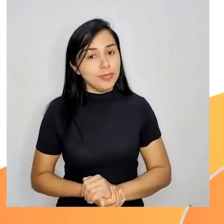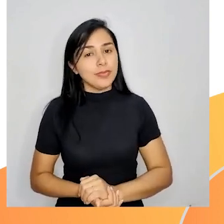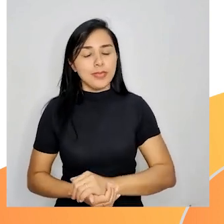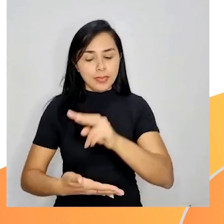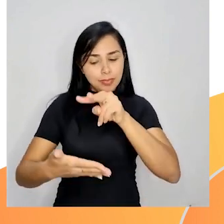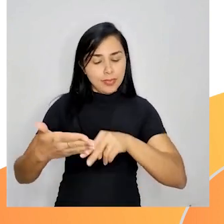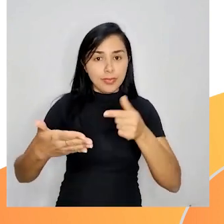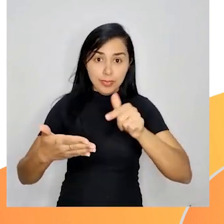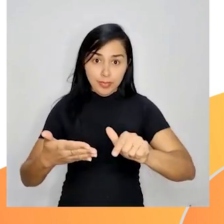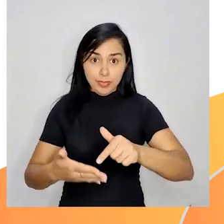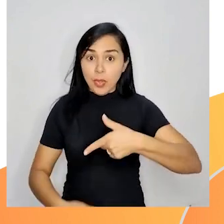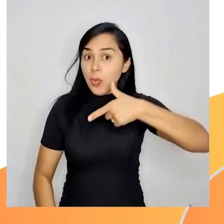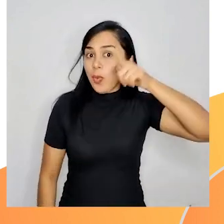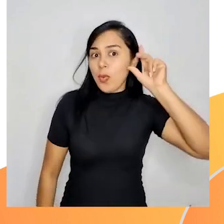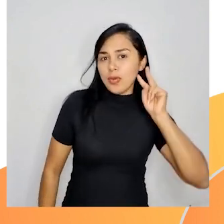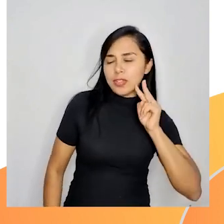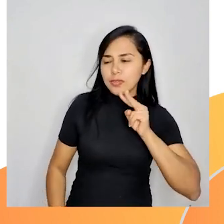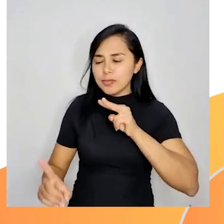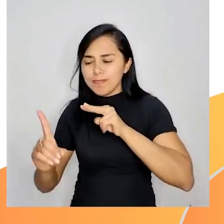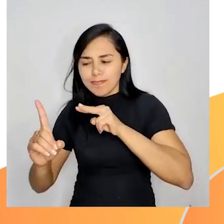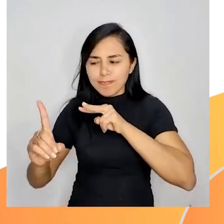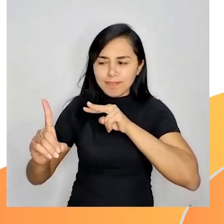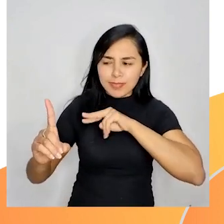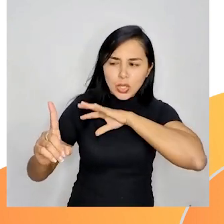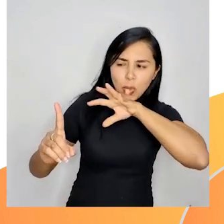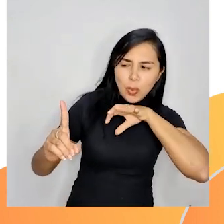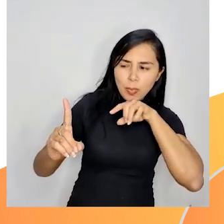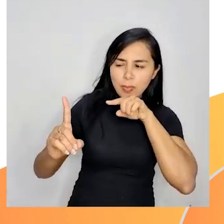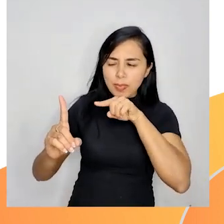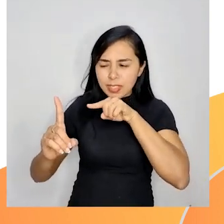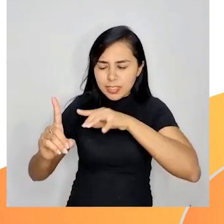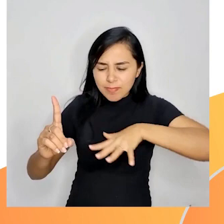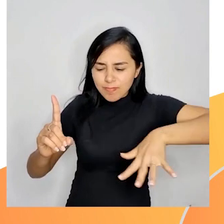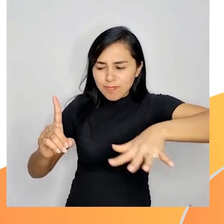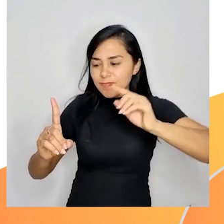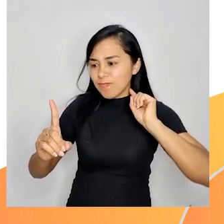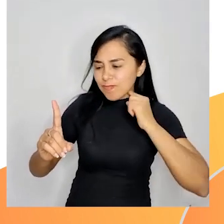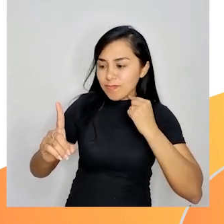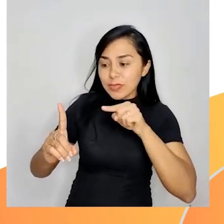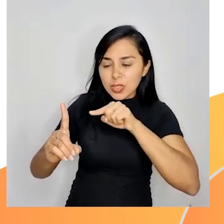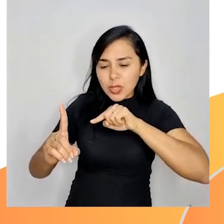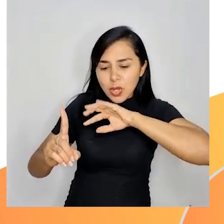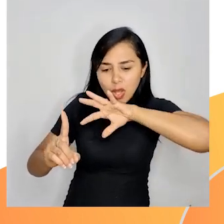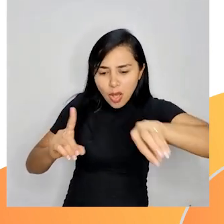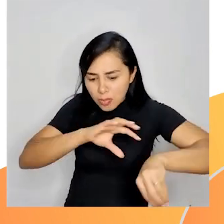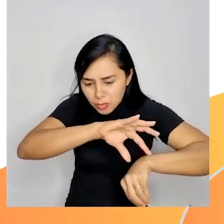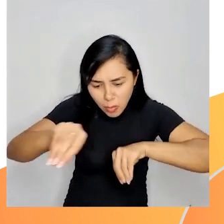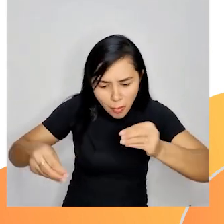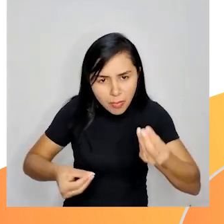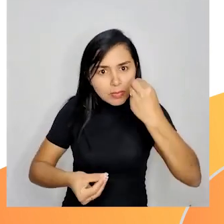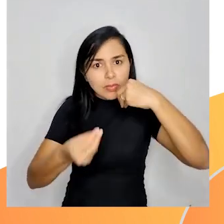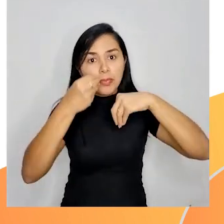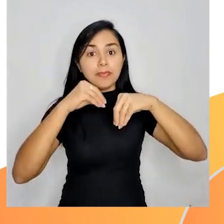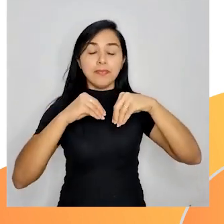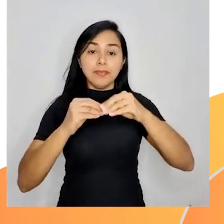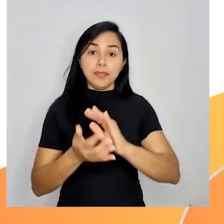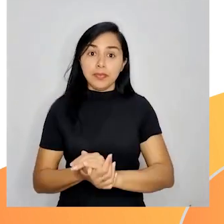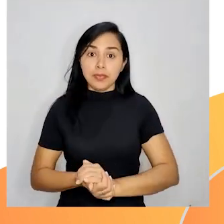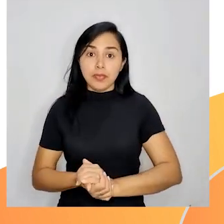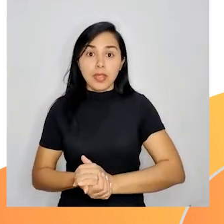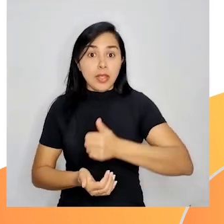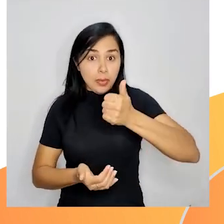pátio catando comida entre os detritos. Ponto. Nos primeiros versos, nós já